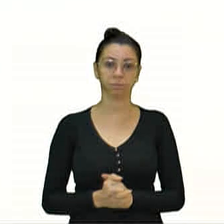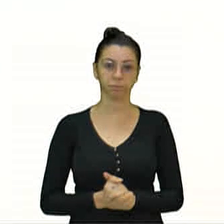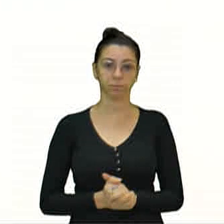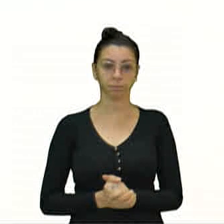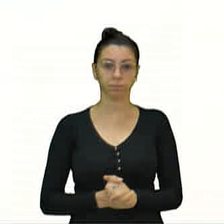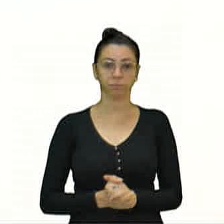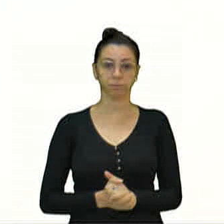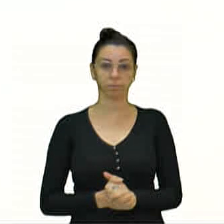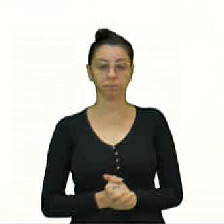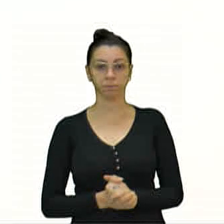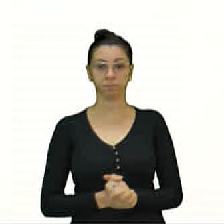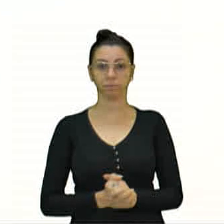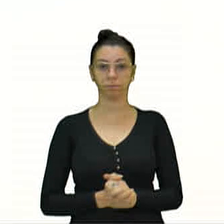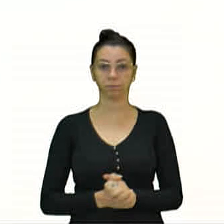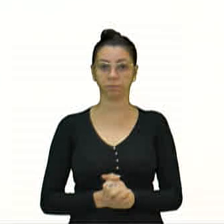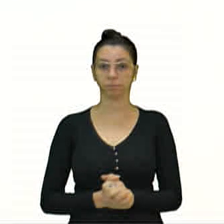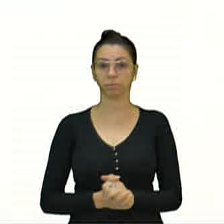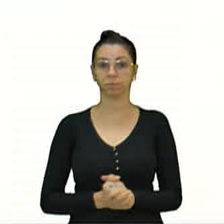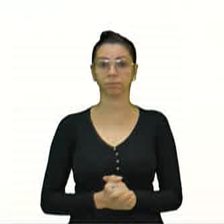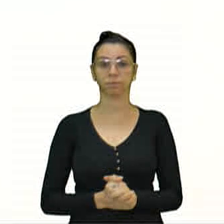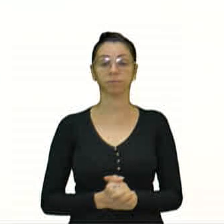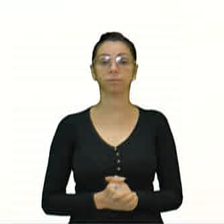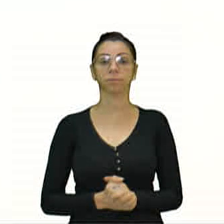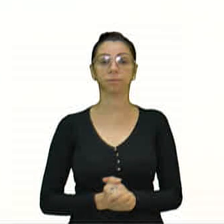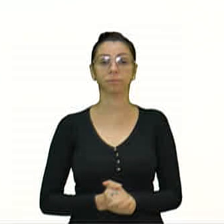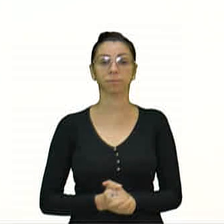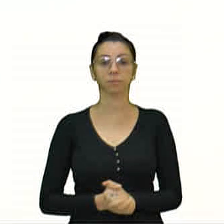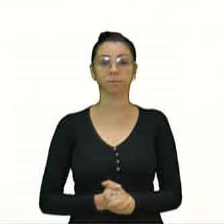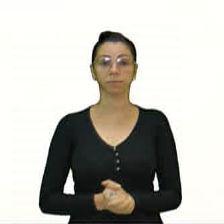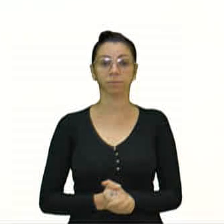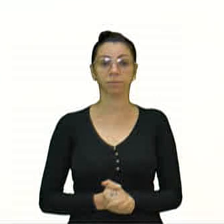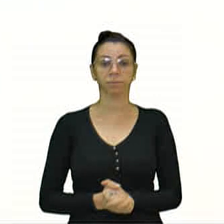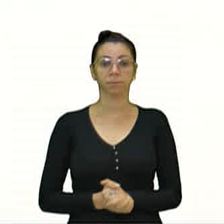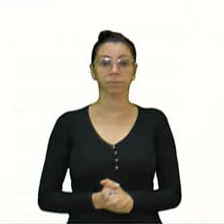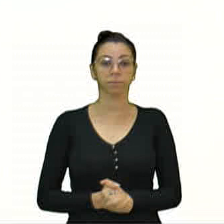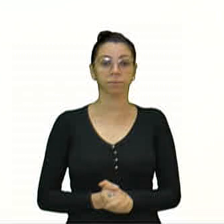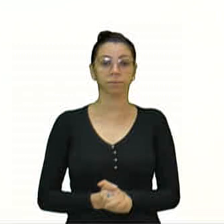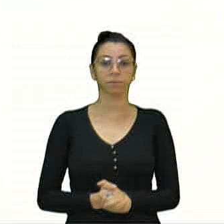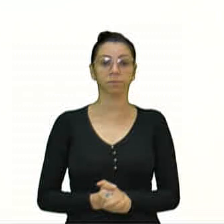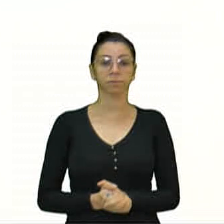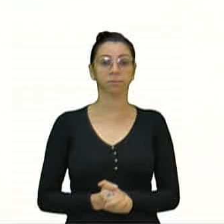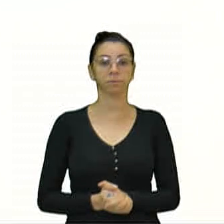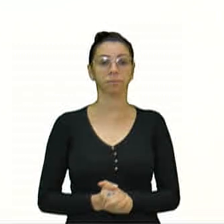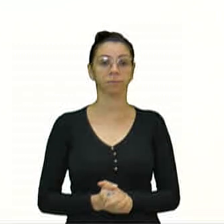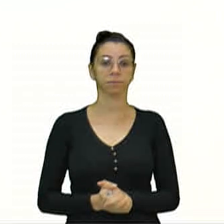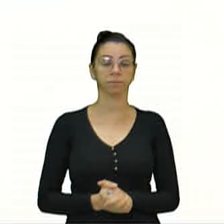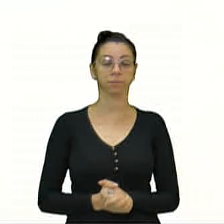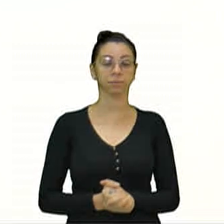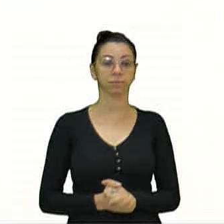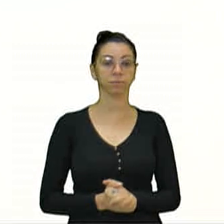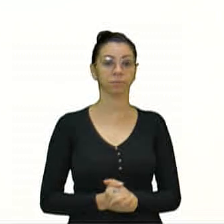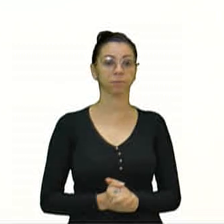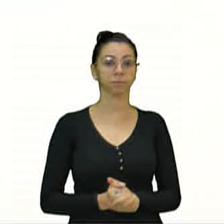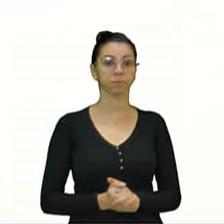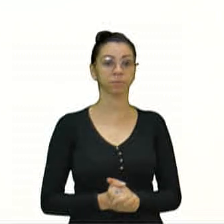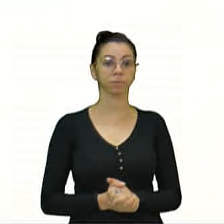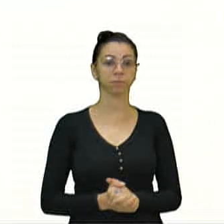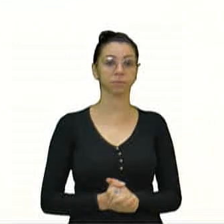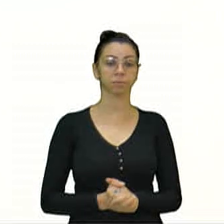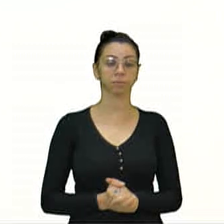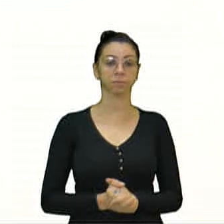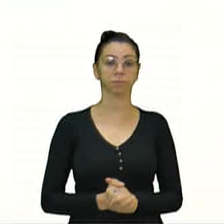Advertising influences nearly 90% consumer decisions to purchase goods and